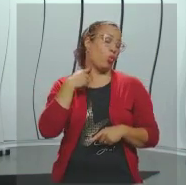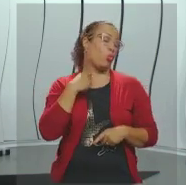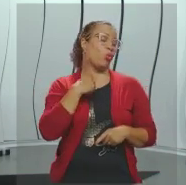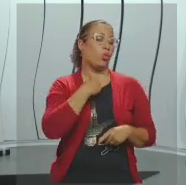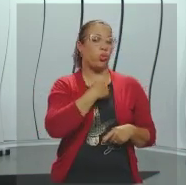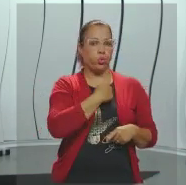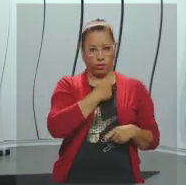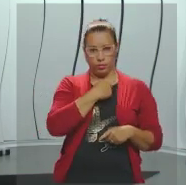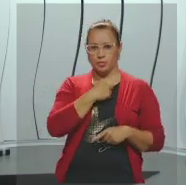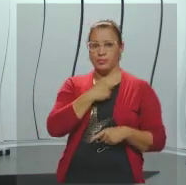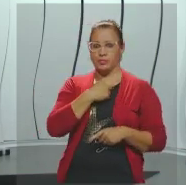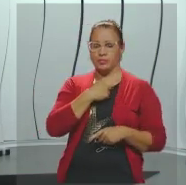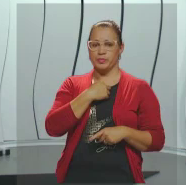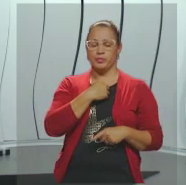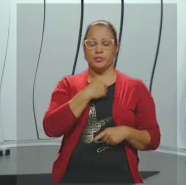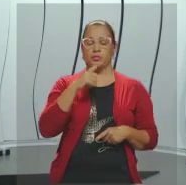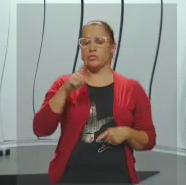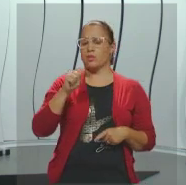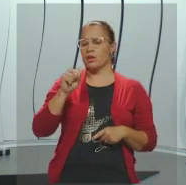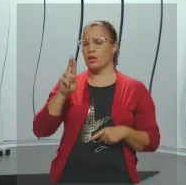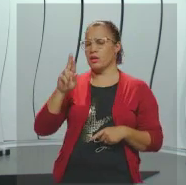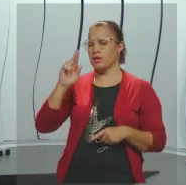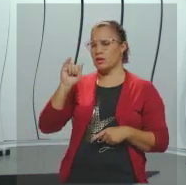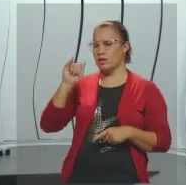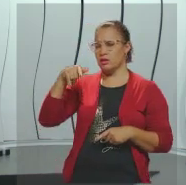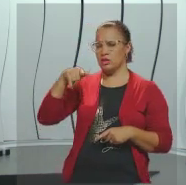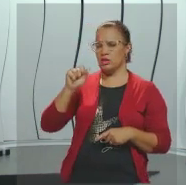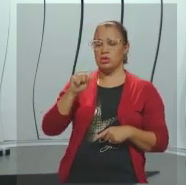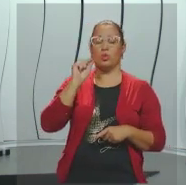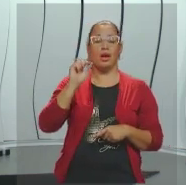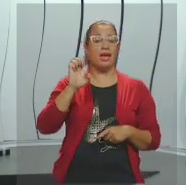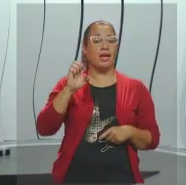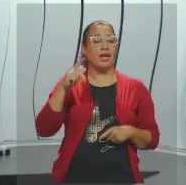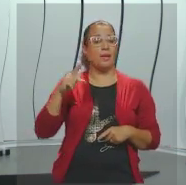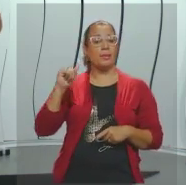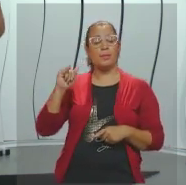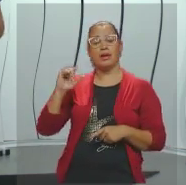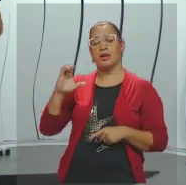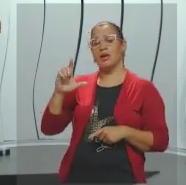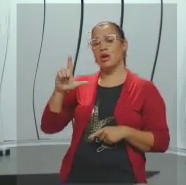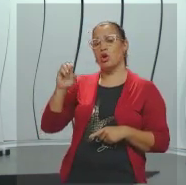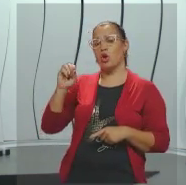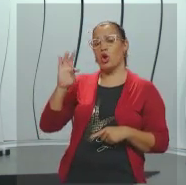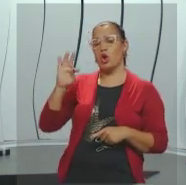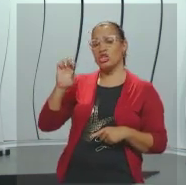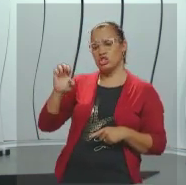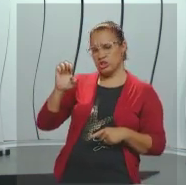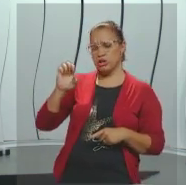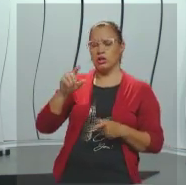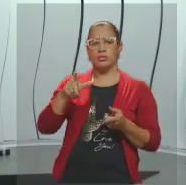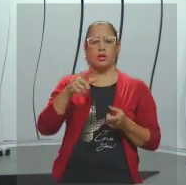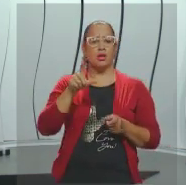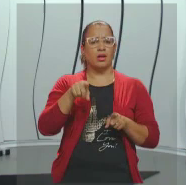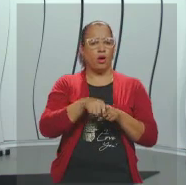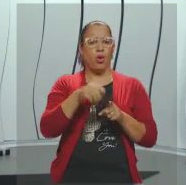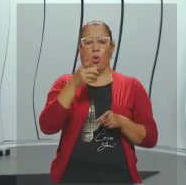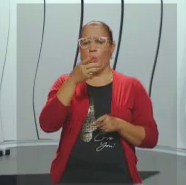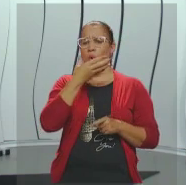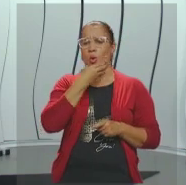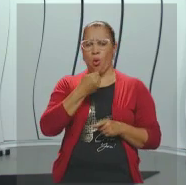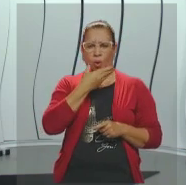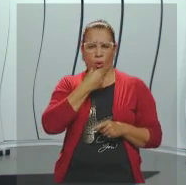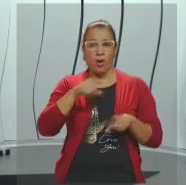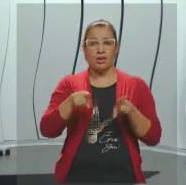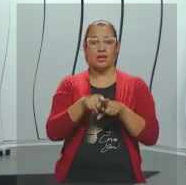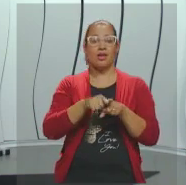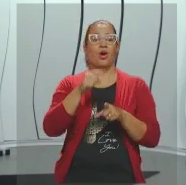Bom, na laringe a gente pode perceber a epiglote. Epiglote, principalmente nos homens, é mais destacado,